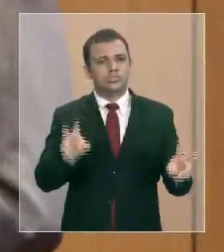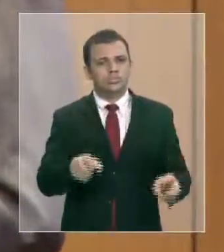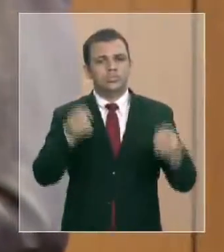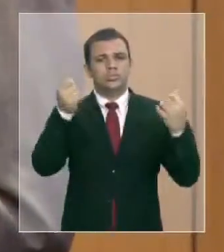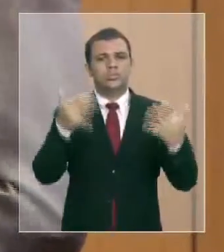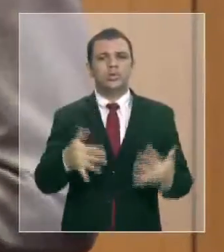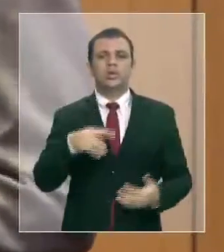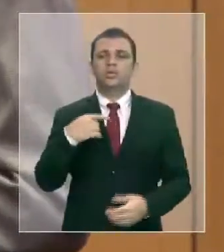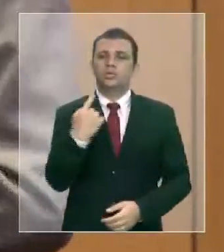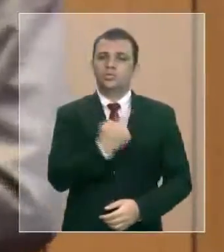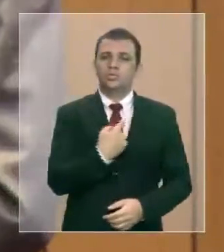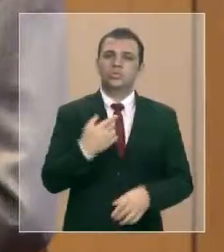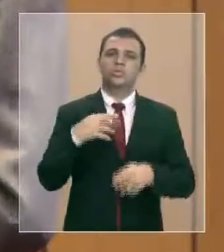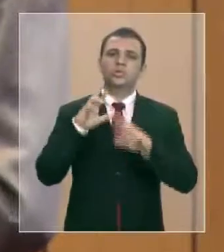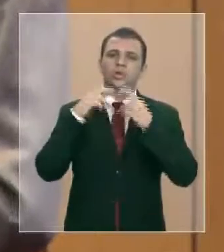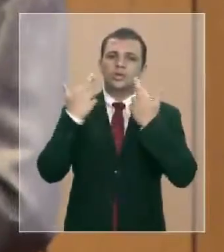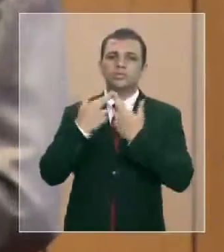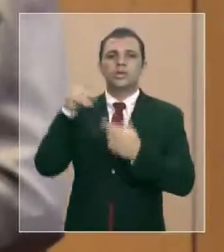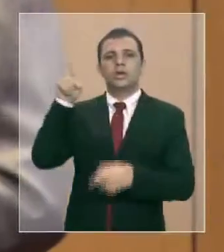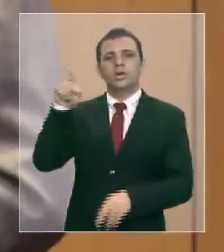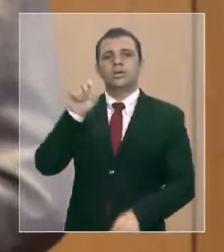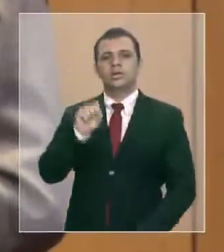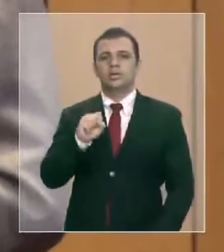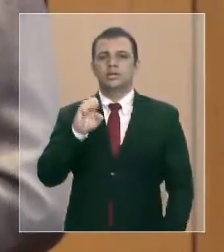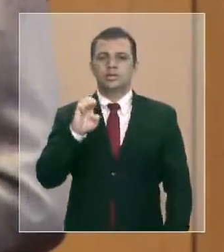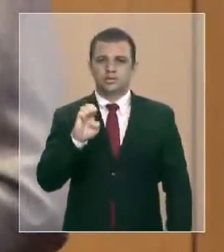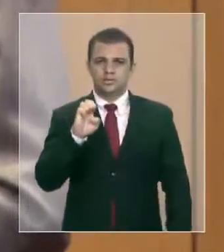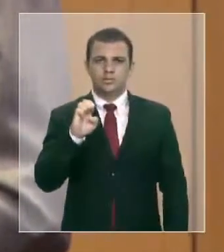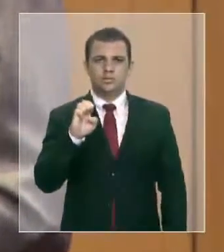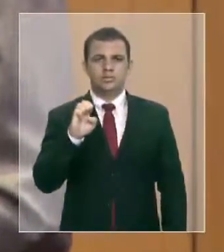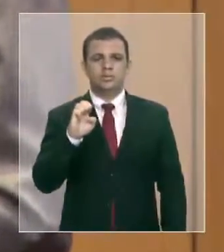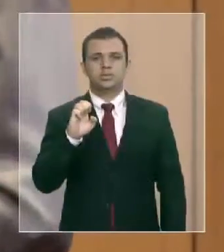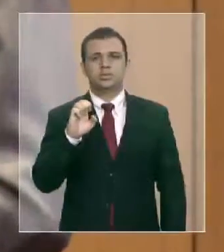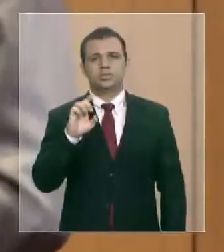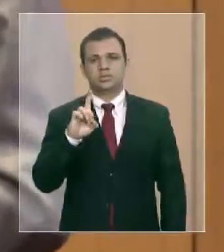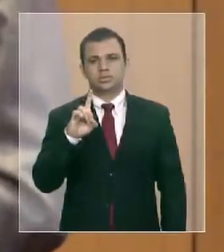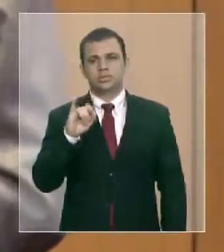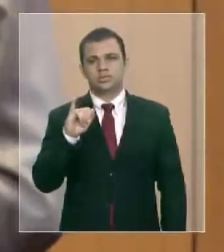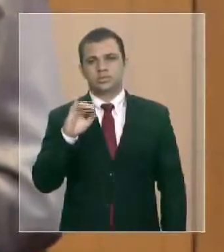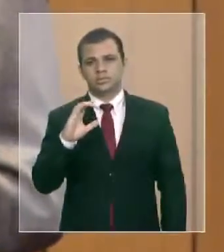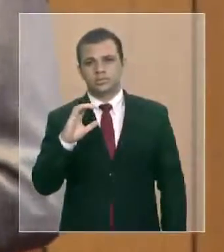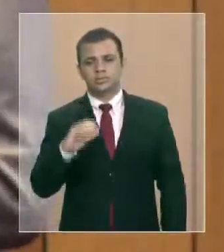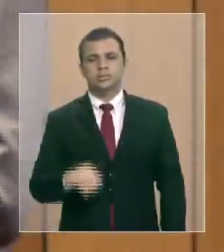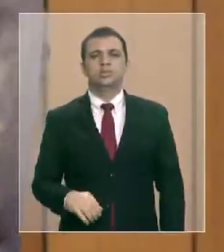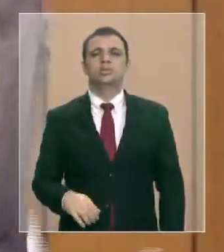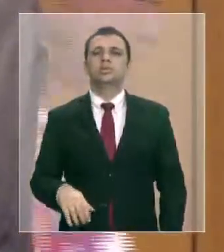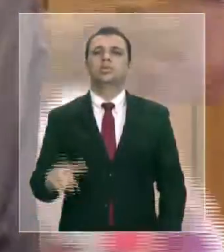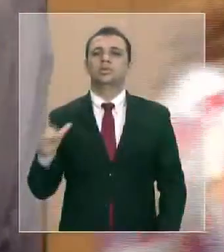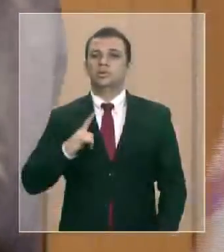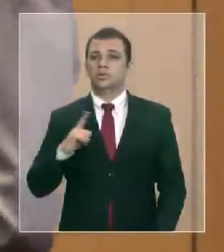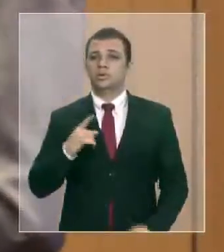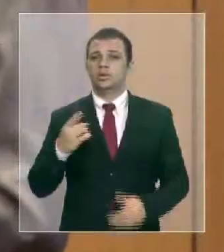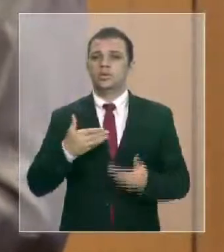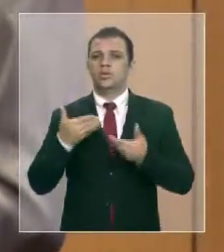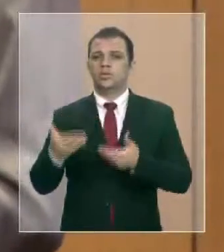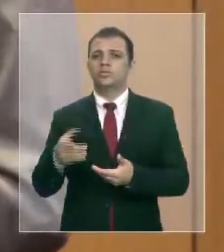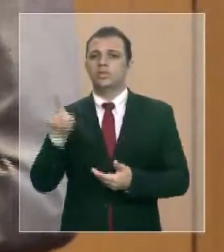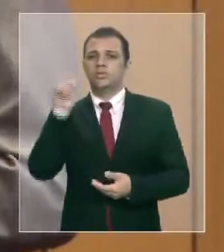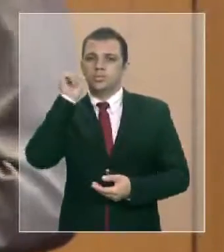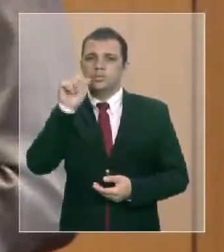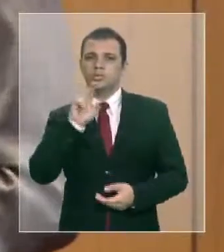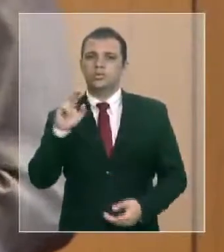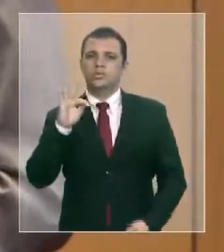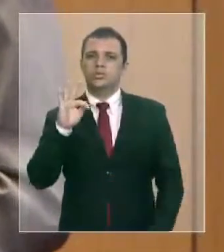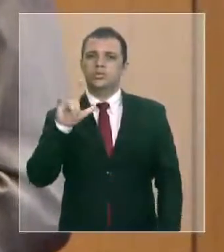Secretaria de Cidades, que fomos recebidos pela secretária Flávia Alexandrina. Junto conosco estavam representantes de